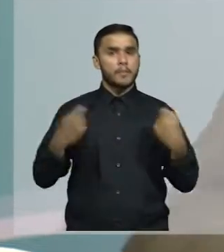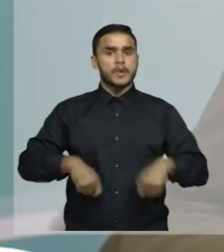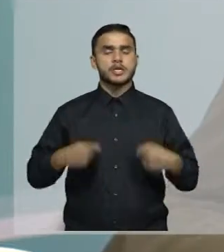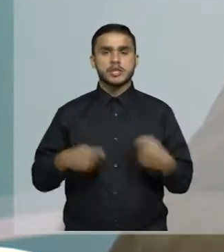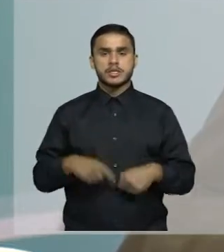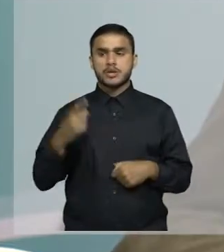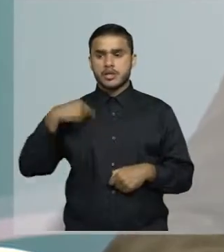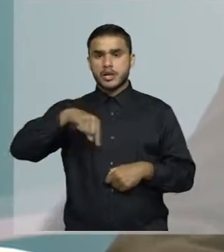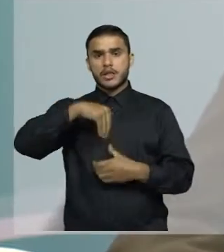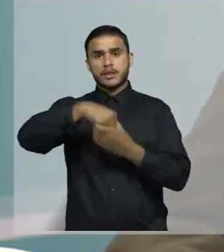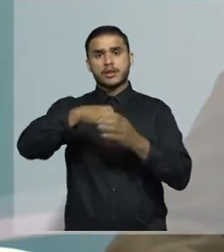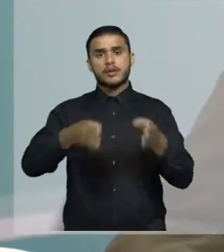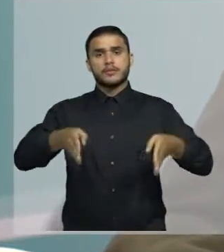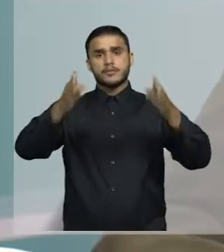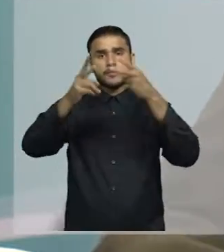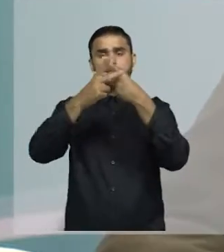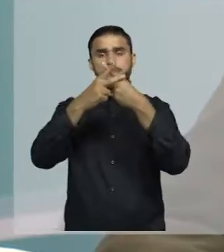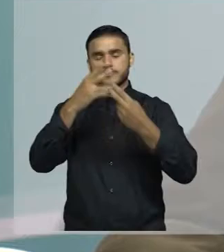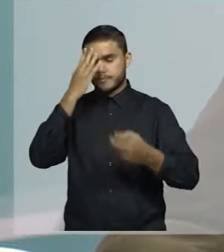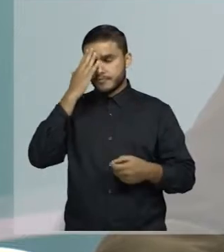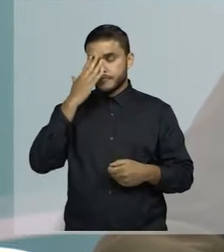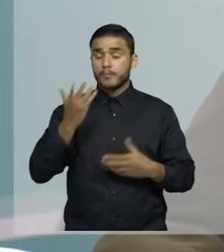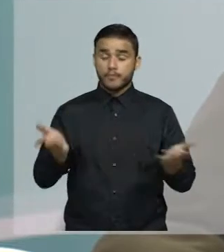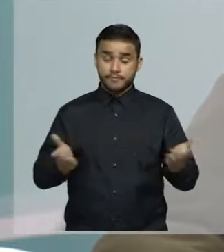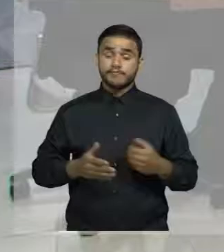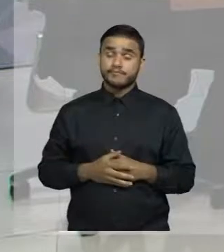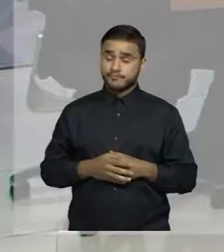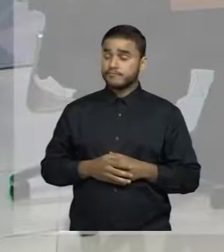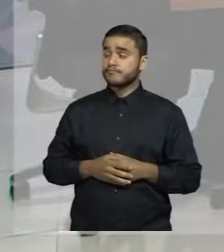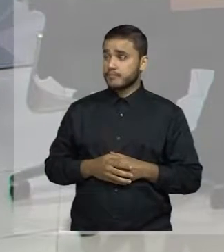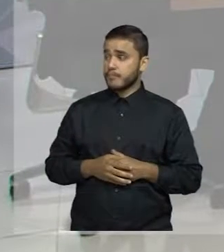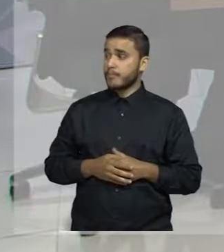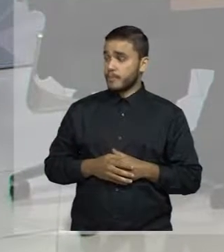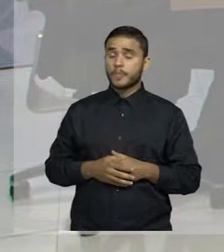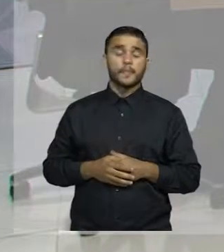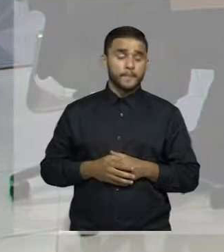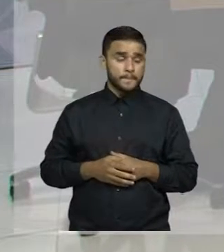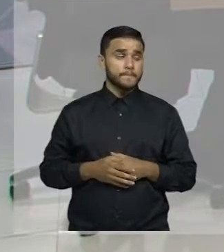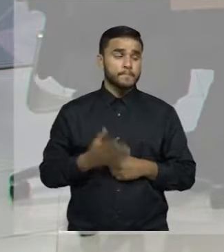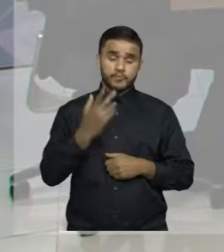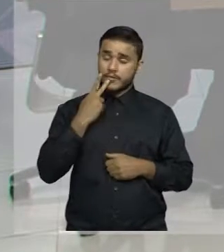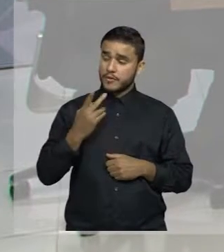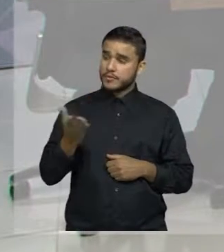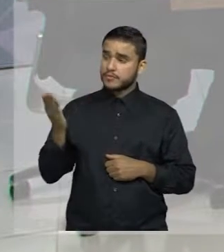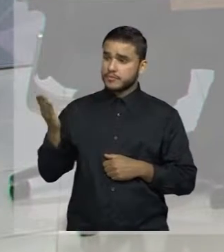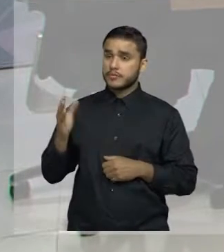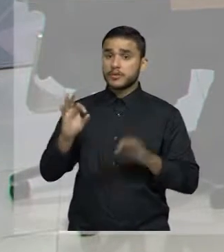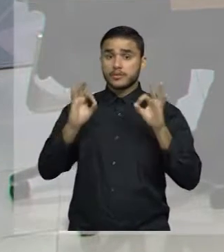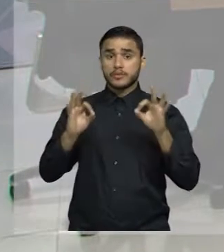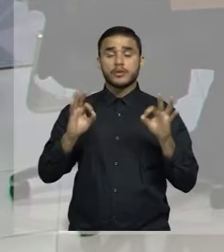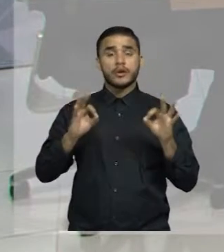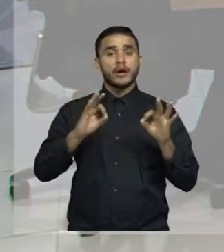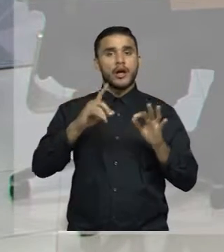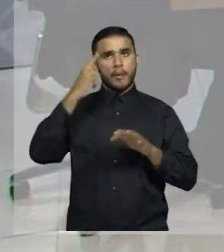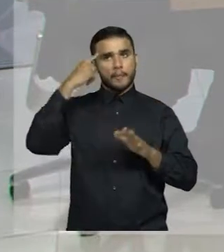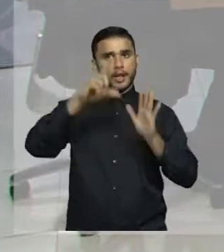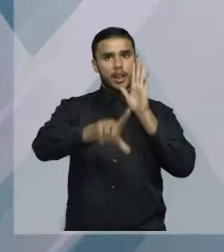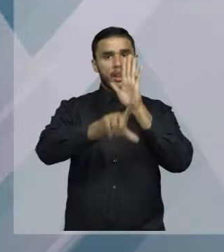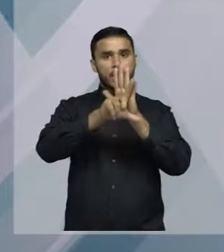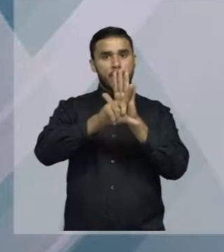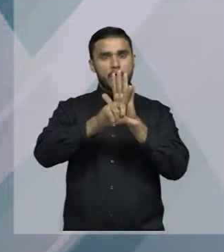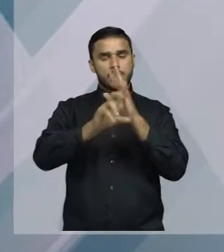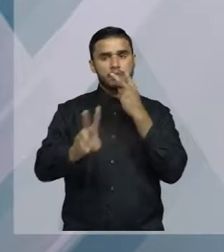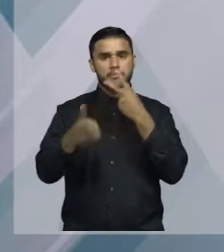contra normas que foram editadas recentemente. Como o direito penal exige reserva legal, não se